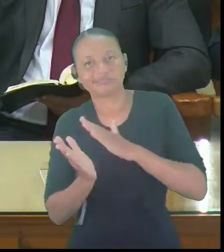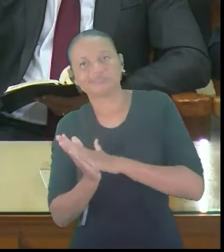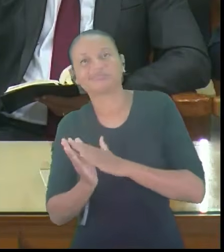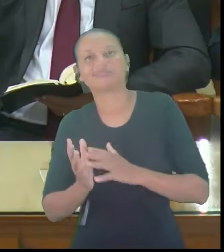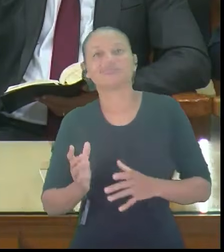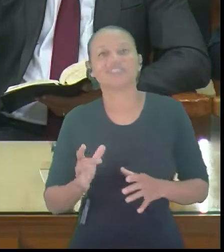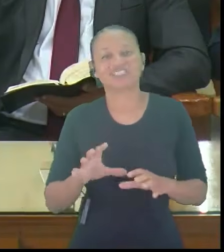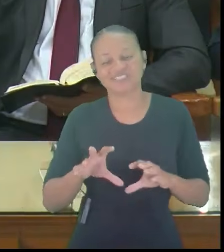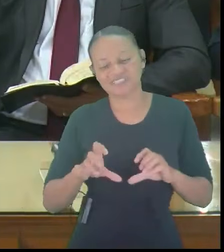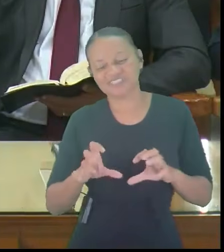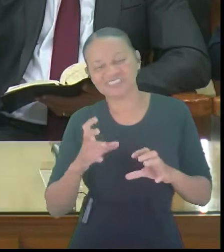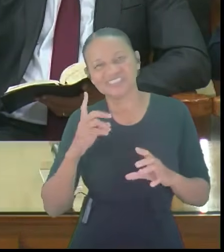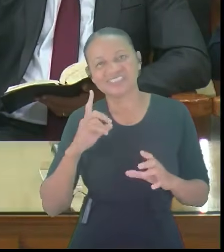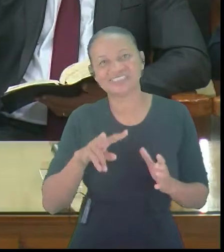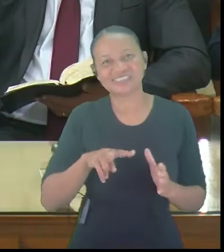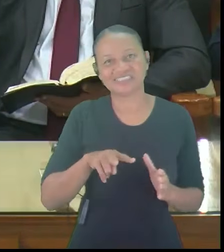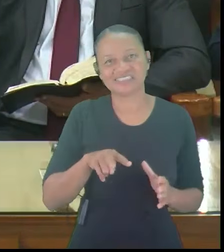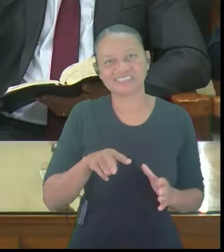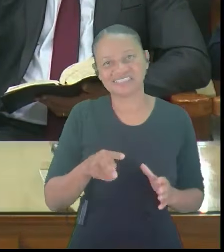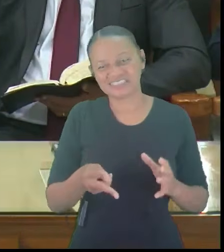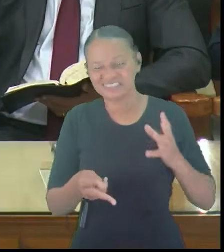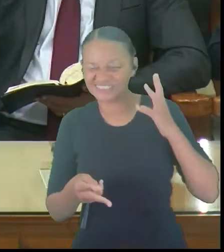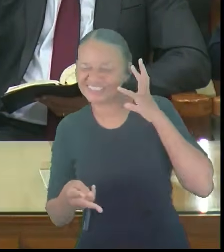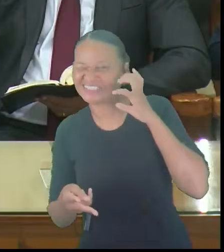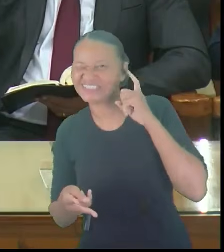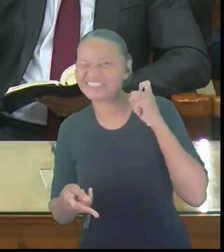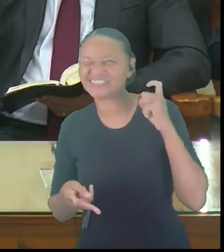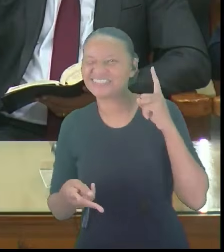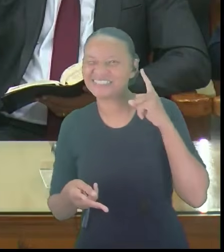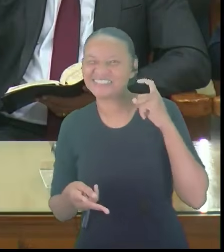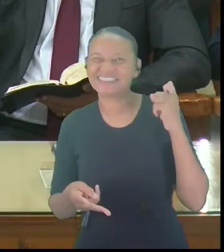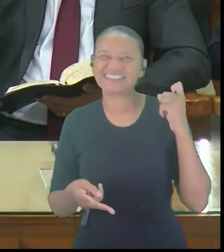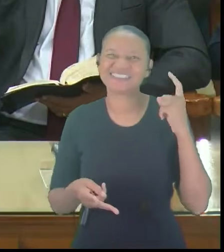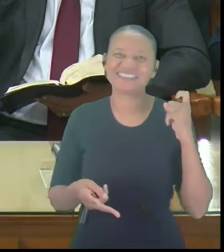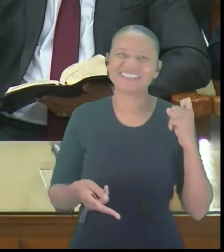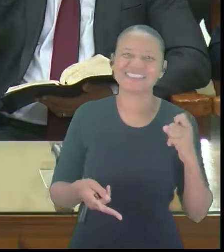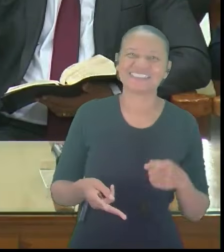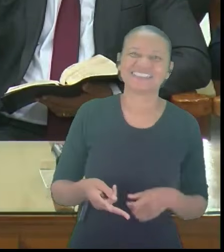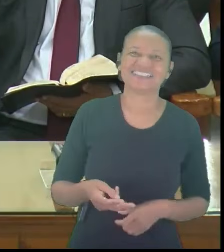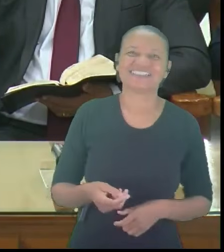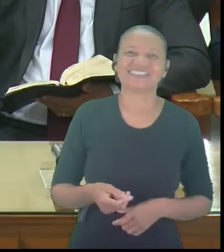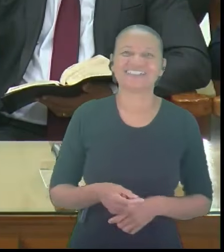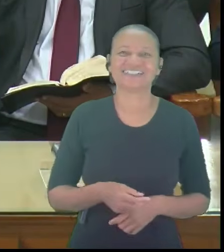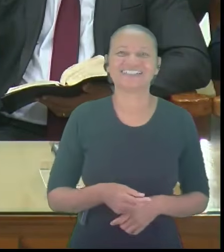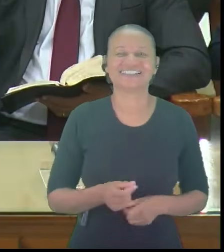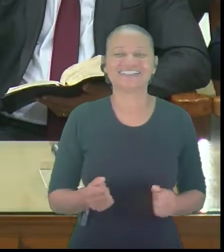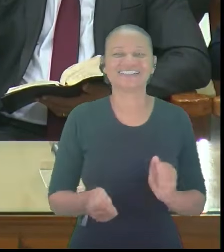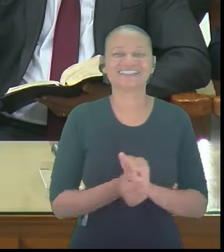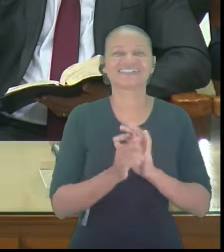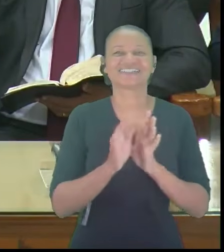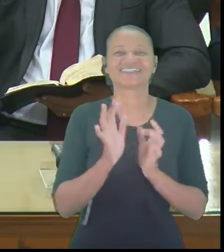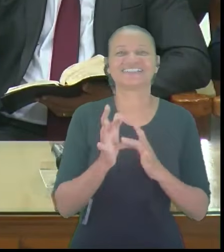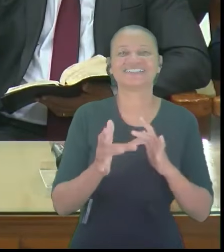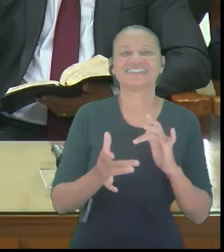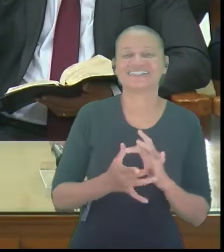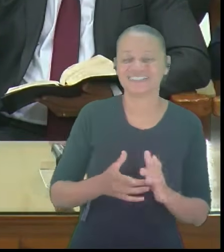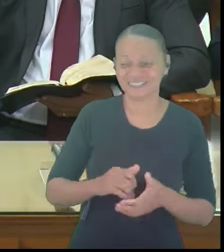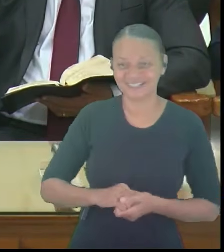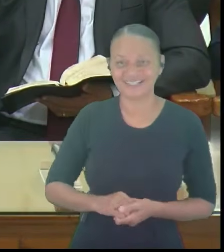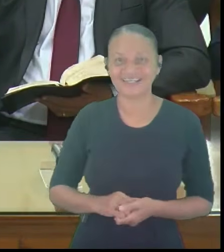Fazia, você se virava de fazia. Era assim ou não era, irmãos amados? Glória a